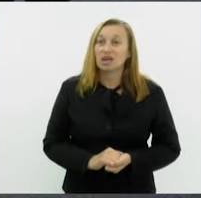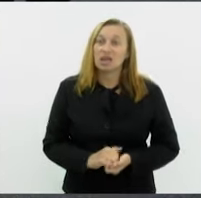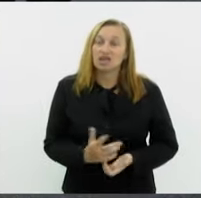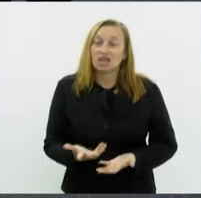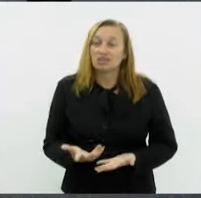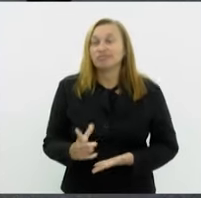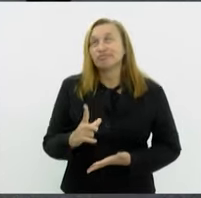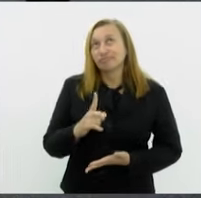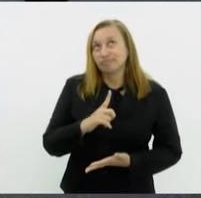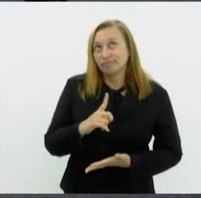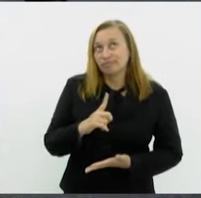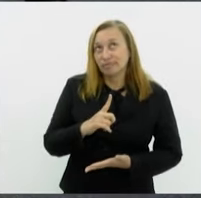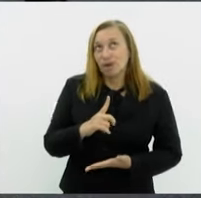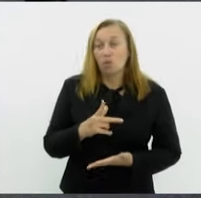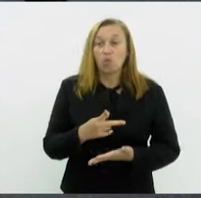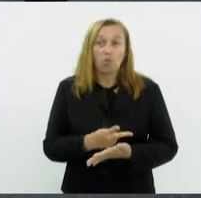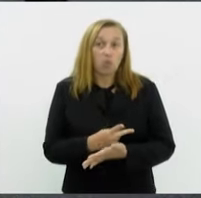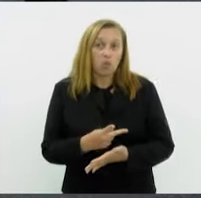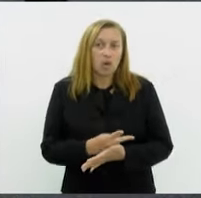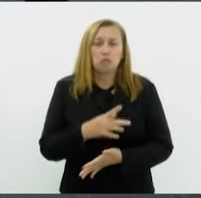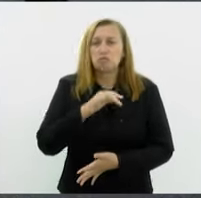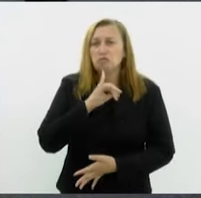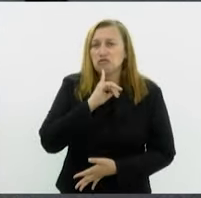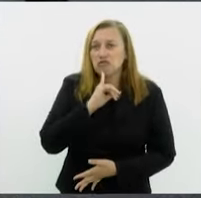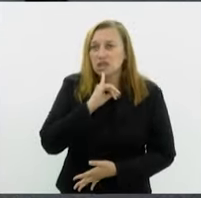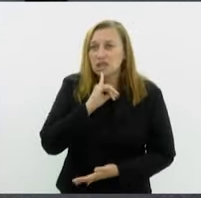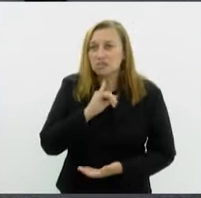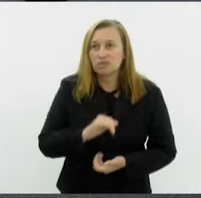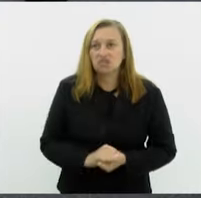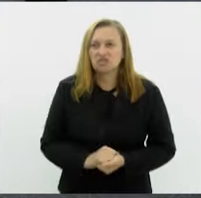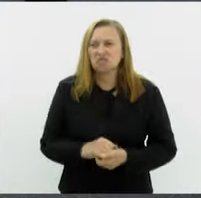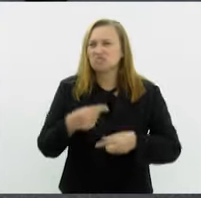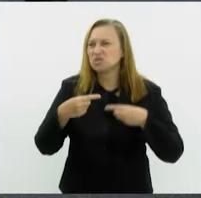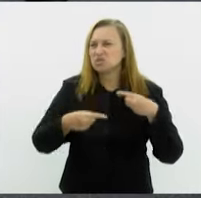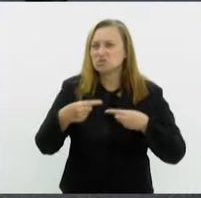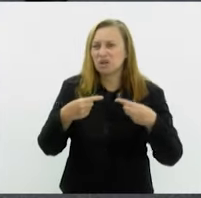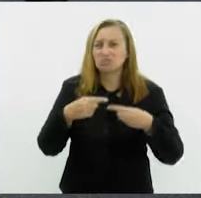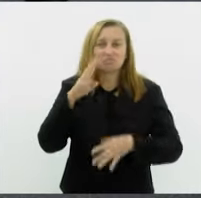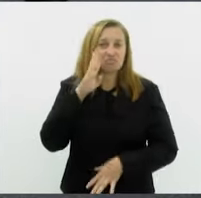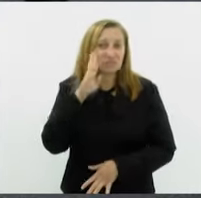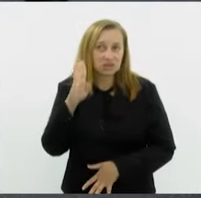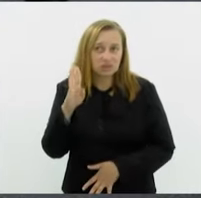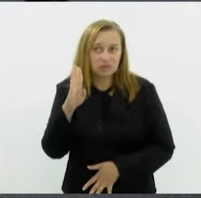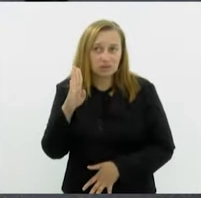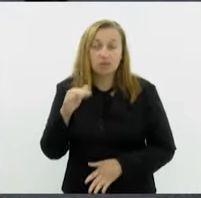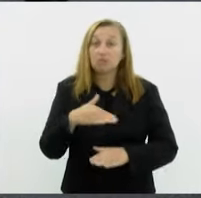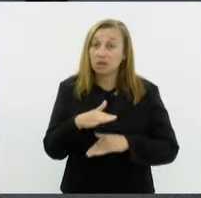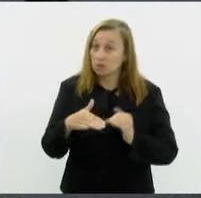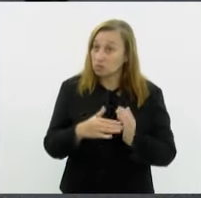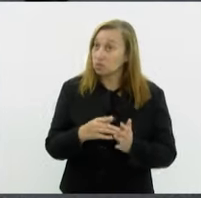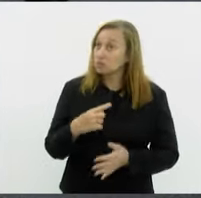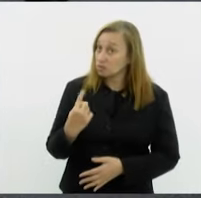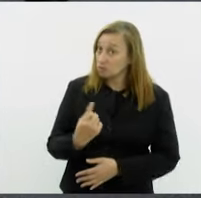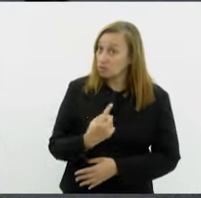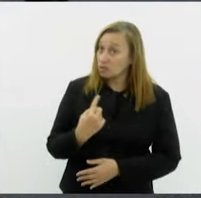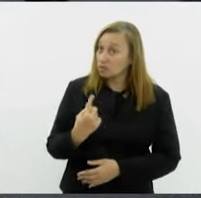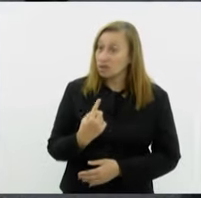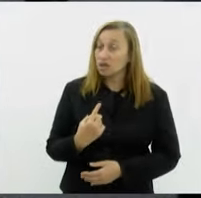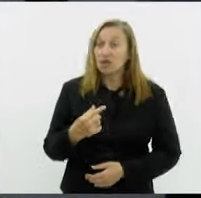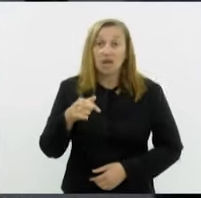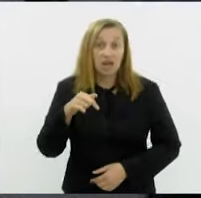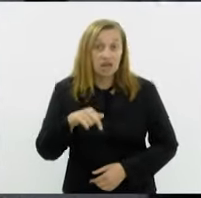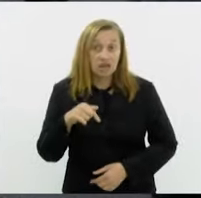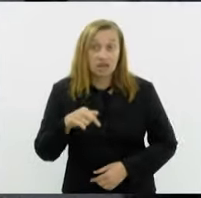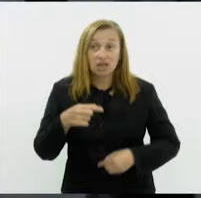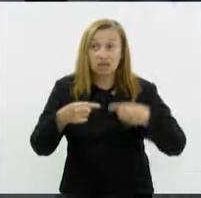tem prevalecido, infelizmente, em debates tão fundamentais para todos nós. Fazia aqui o